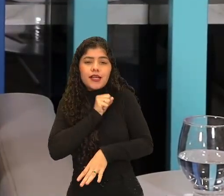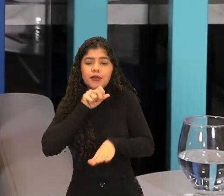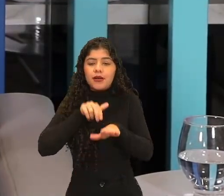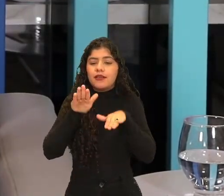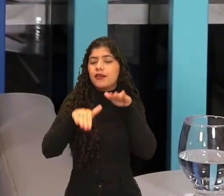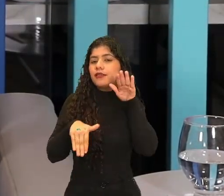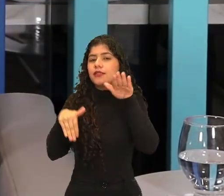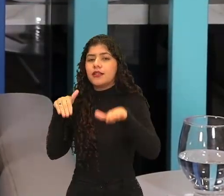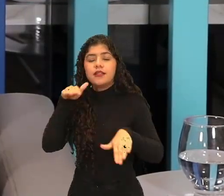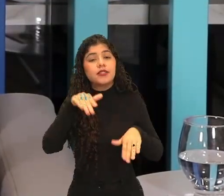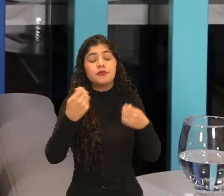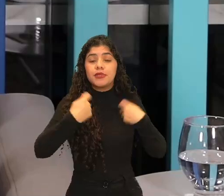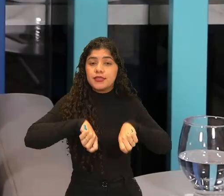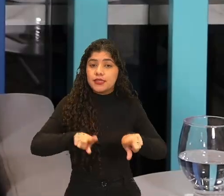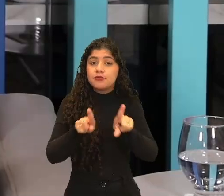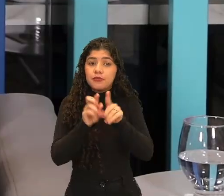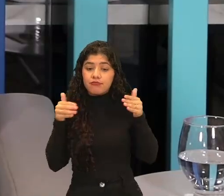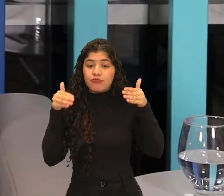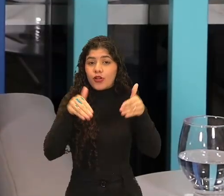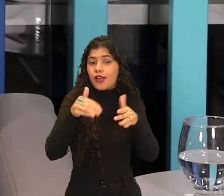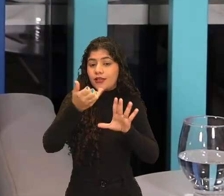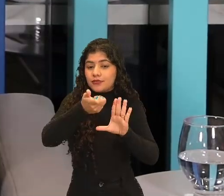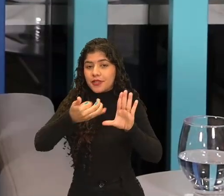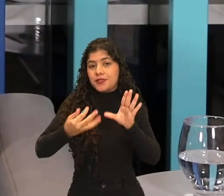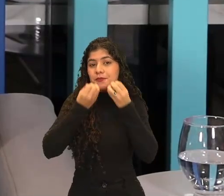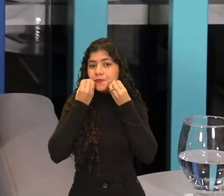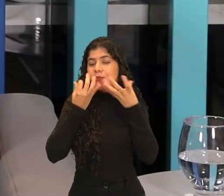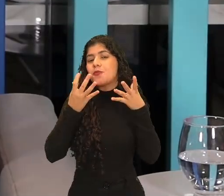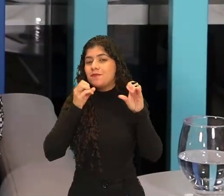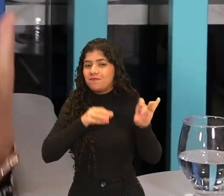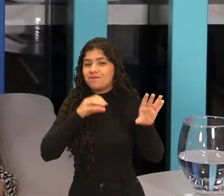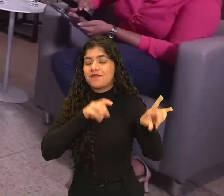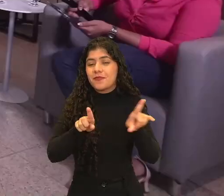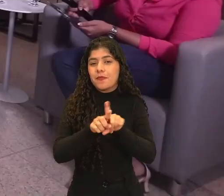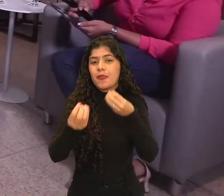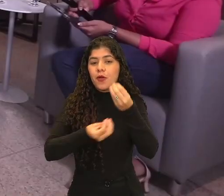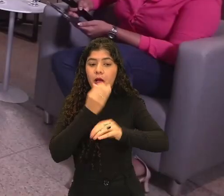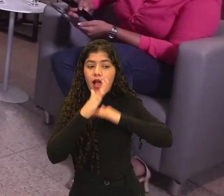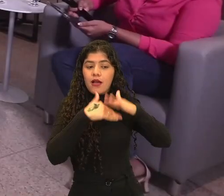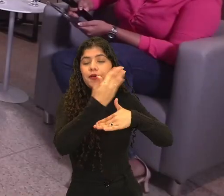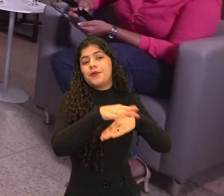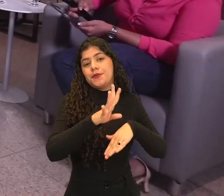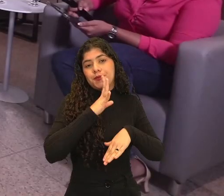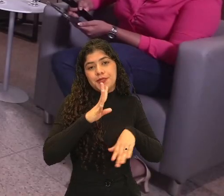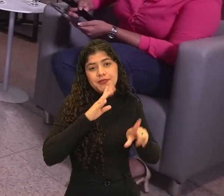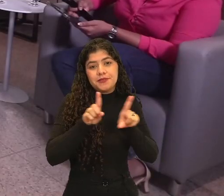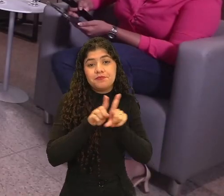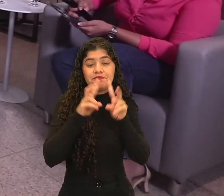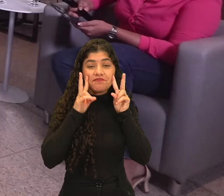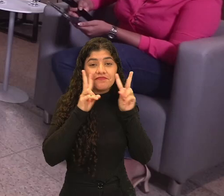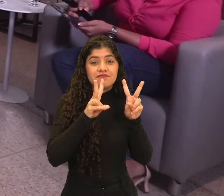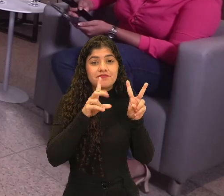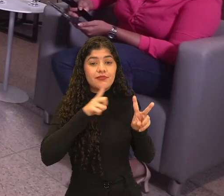natação? Então, a gente precisa apostar nessas habilidades e se dar a oportunidade de conhecer aquele aluno, né? De ver o quanto que